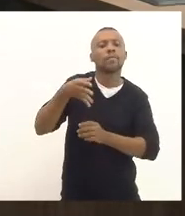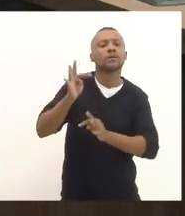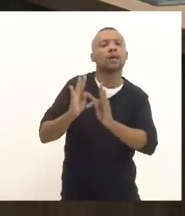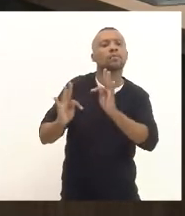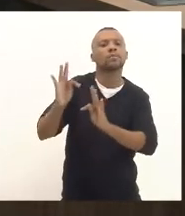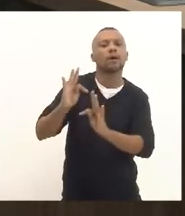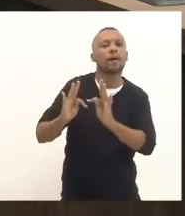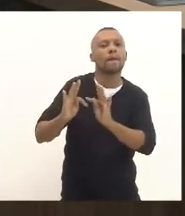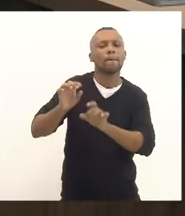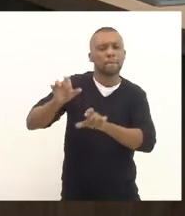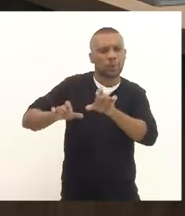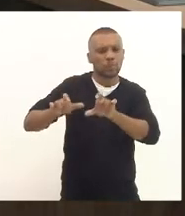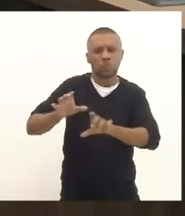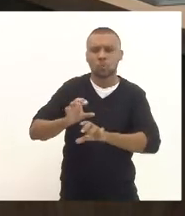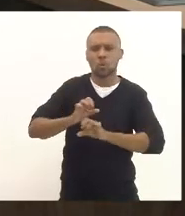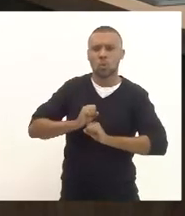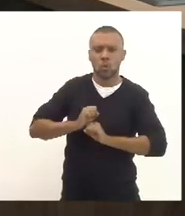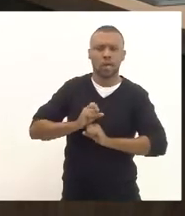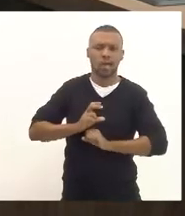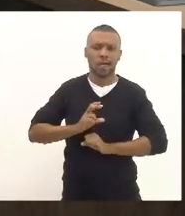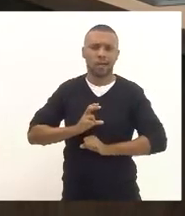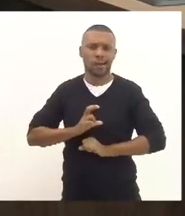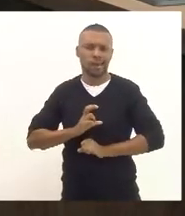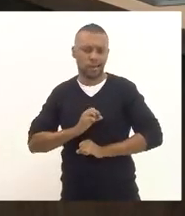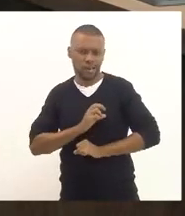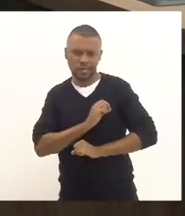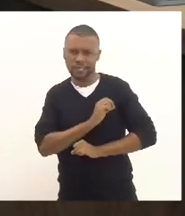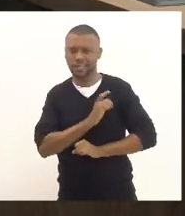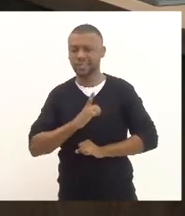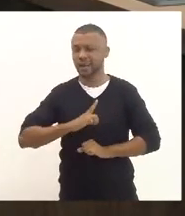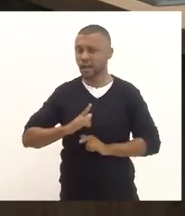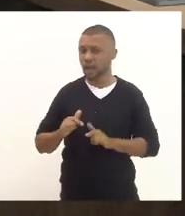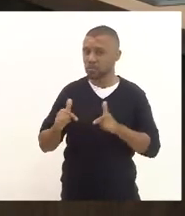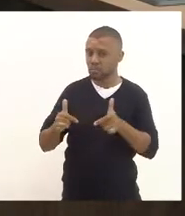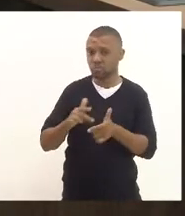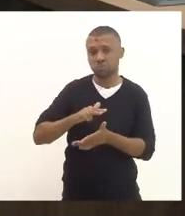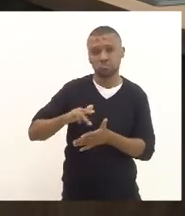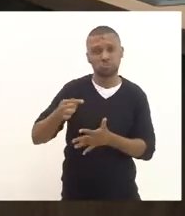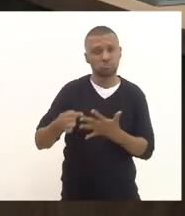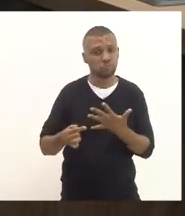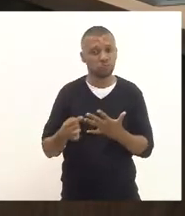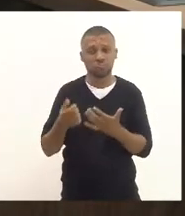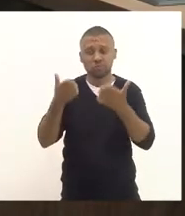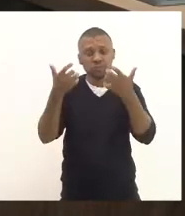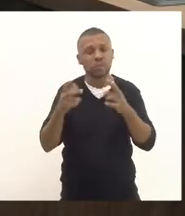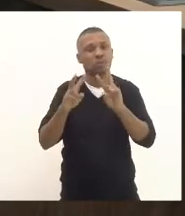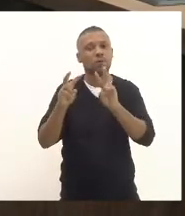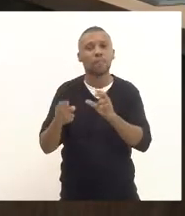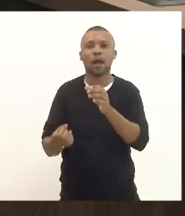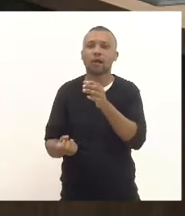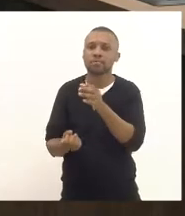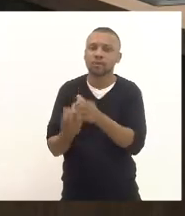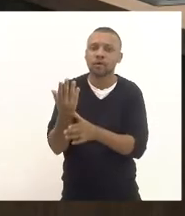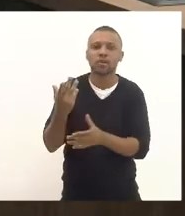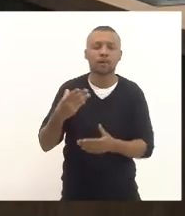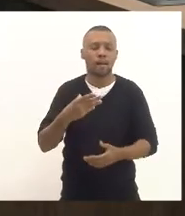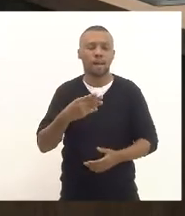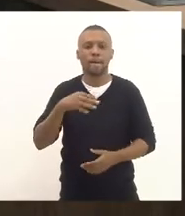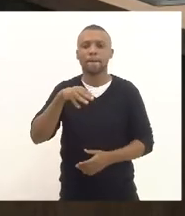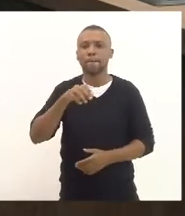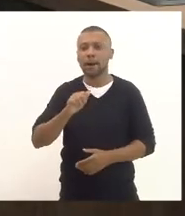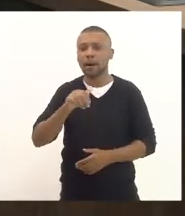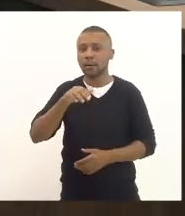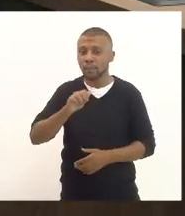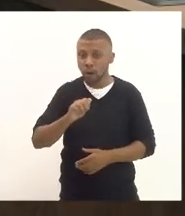acometidas pelo câncer de mama Presidente tem diversas iniciativas bacanas como determina a instalação manutenção de mamógrafos